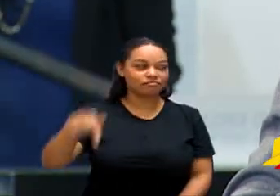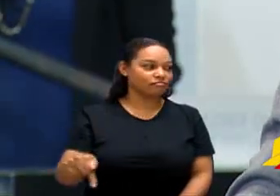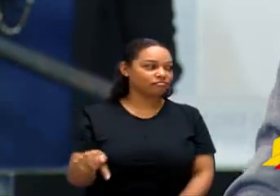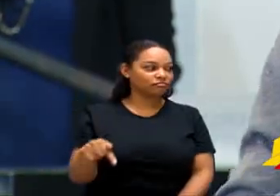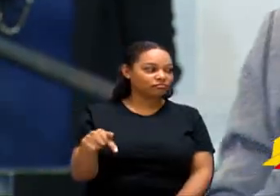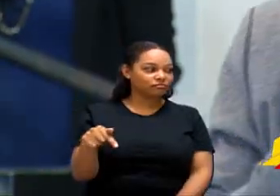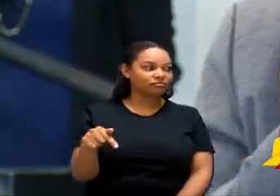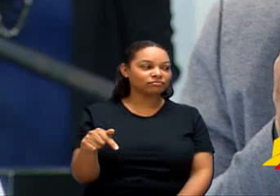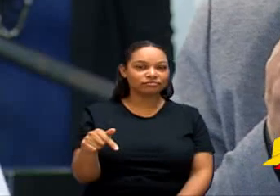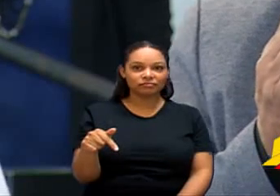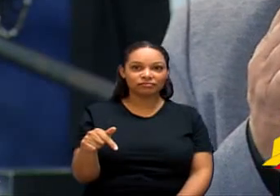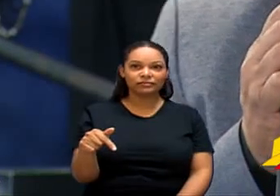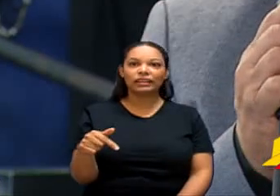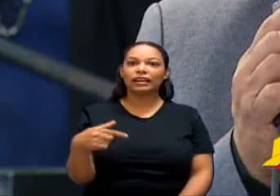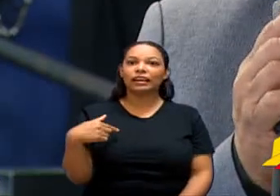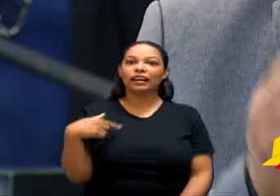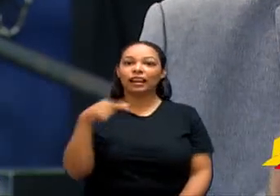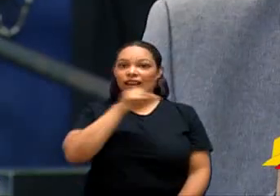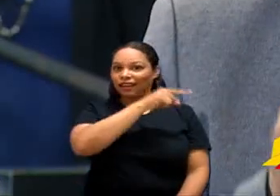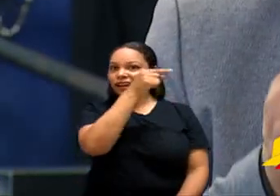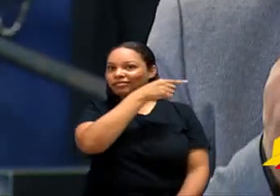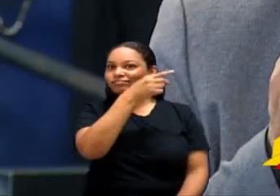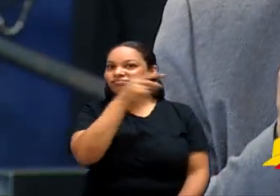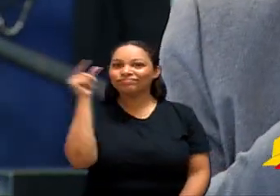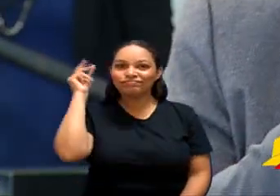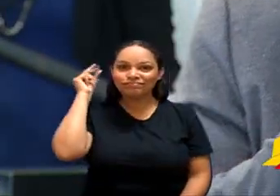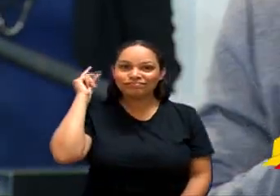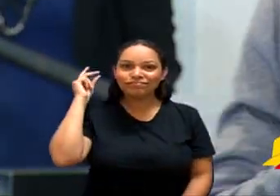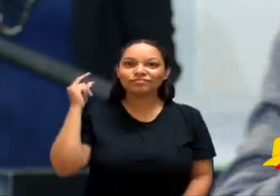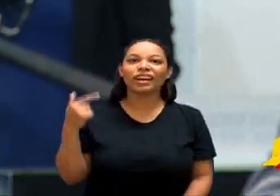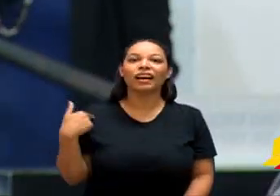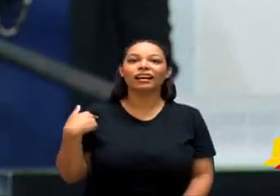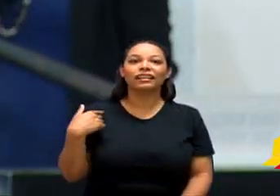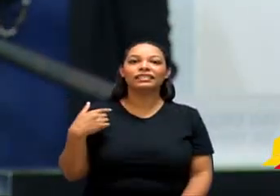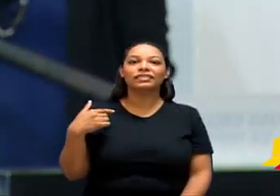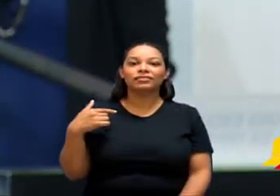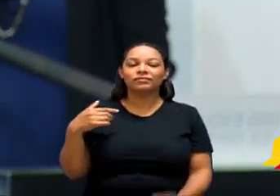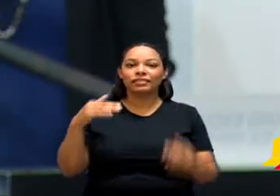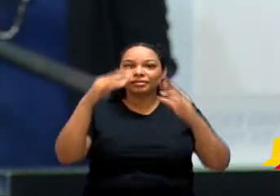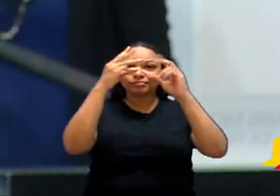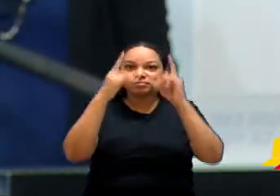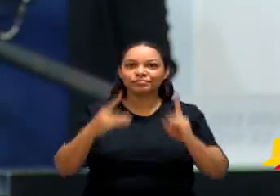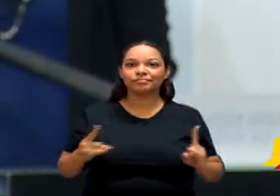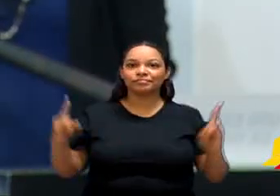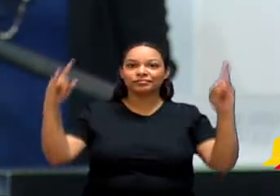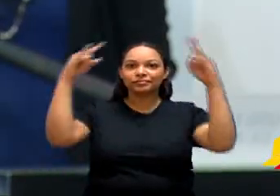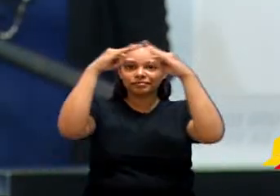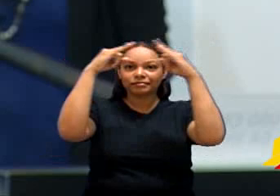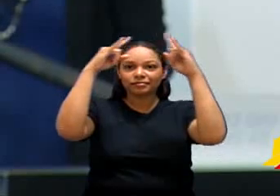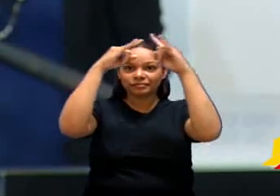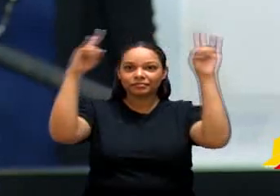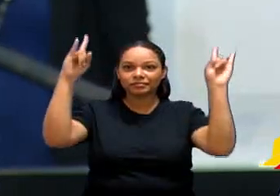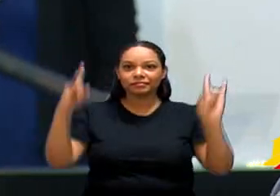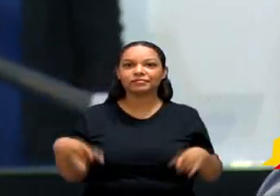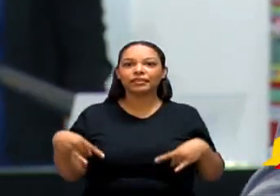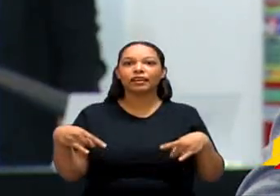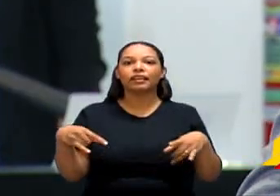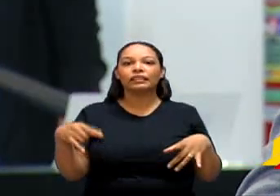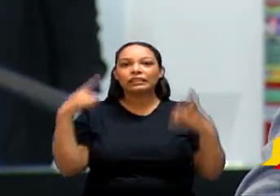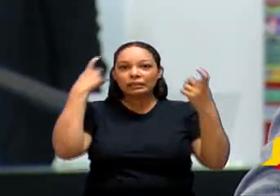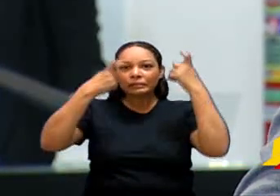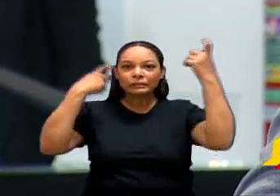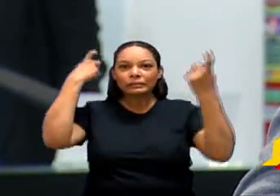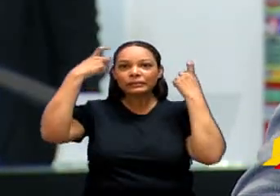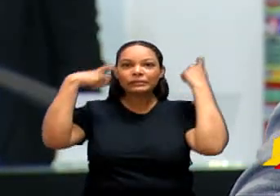participou com a gente aqui, que era um período que os nossos barganheiros lá da Feira da Barganha estavam muito preocupados se